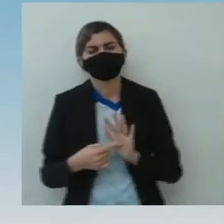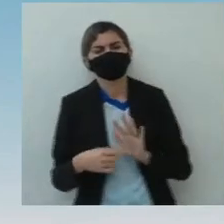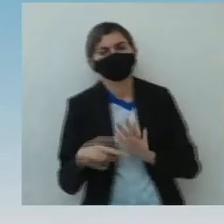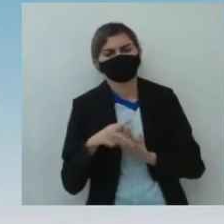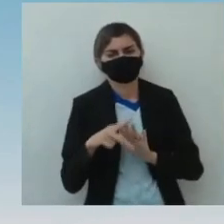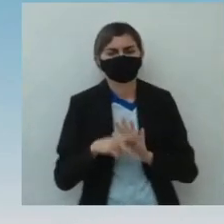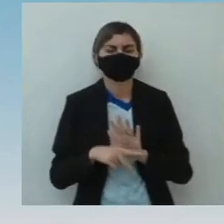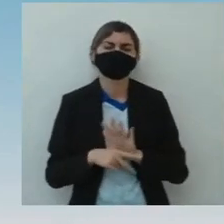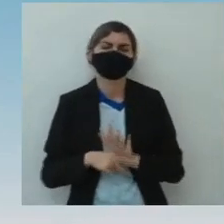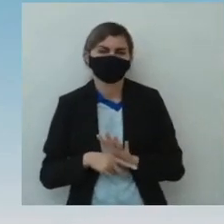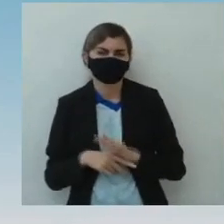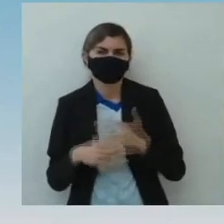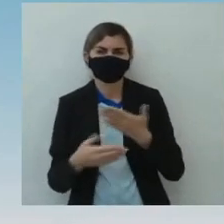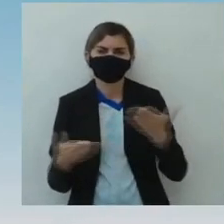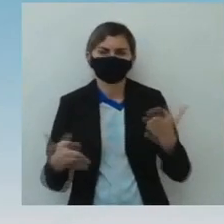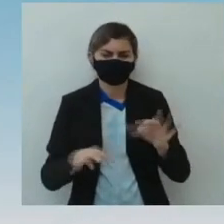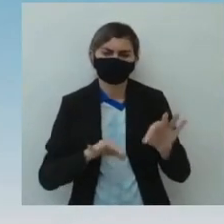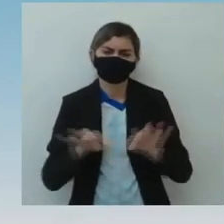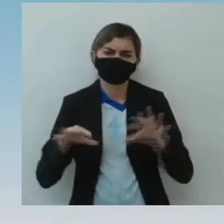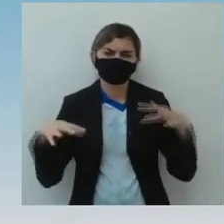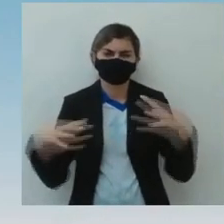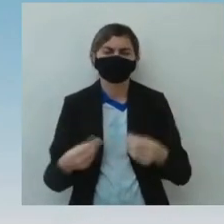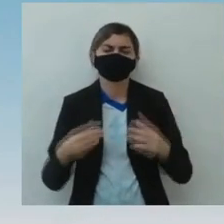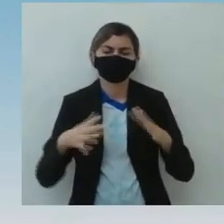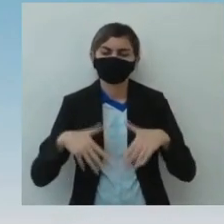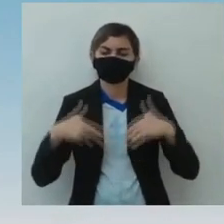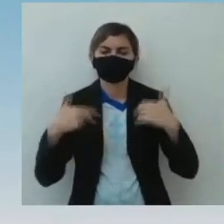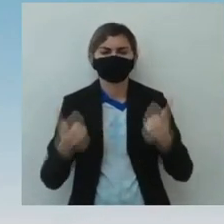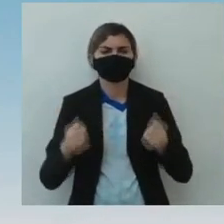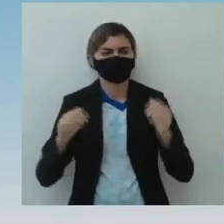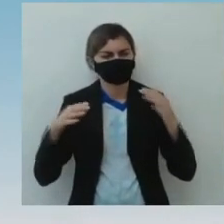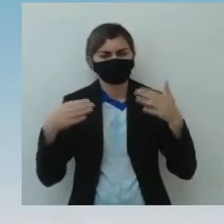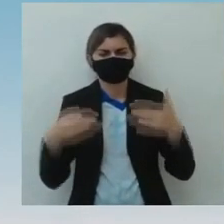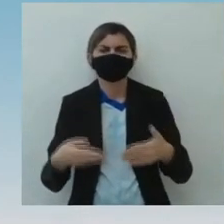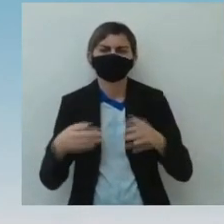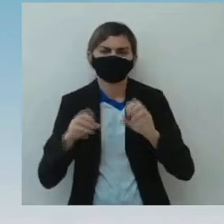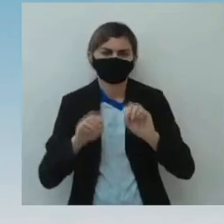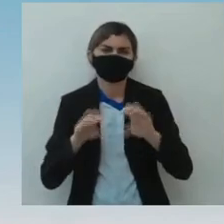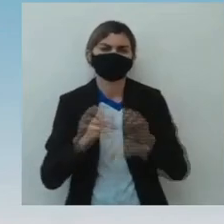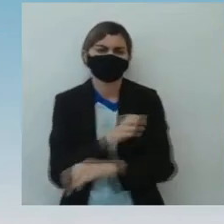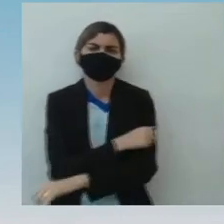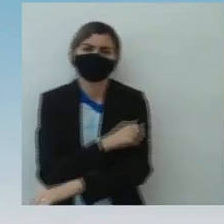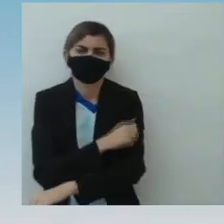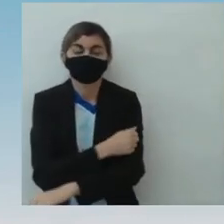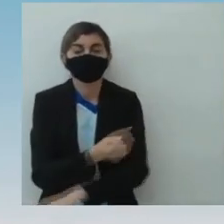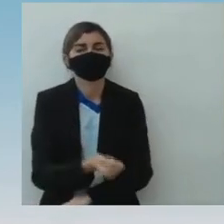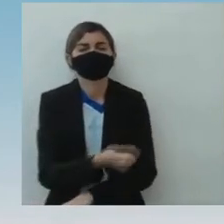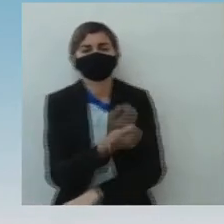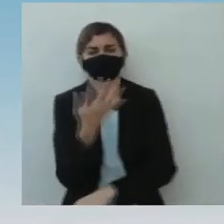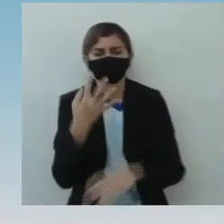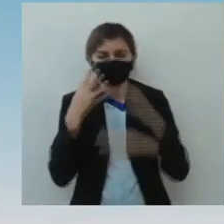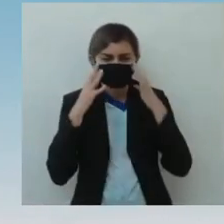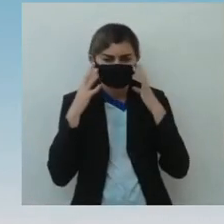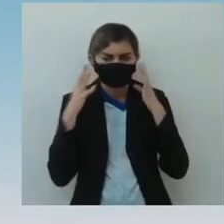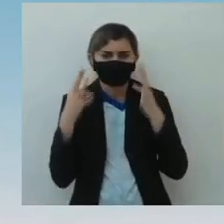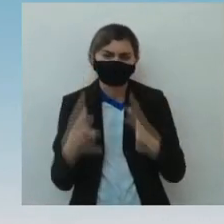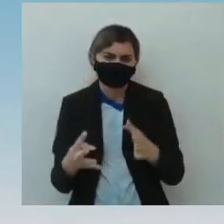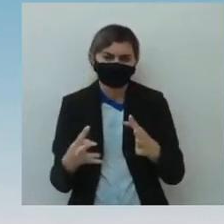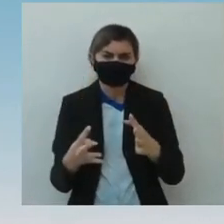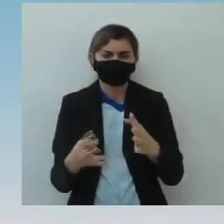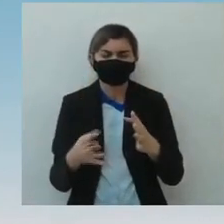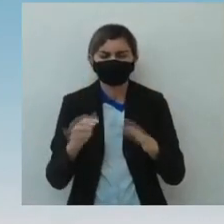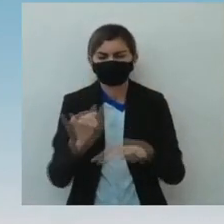de você arrumar Tudo melhora o foco do Estudante enquanto a concentração